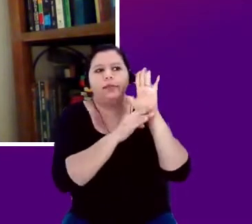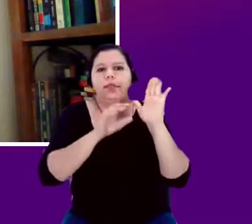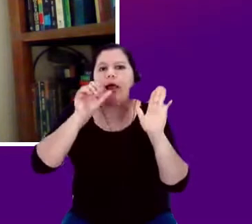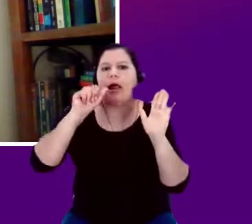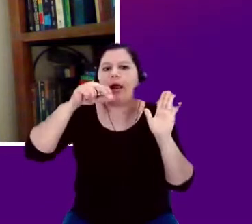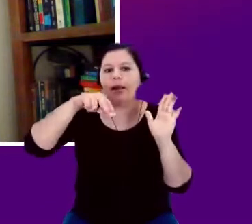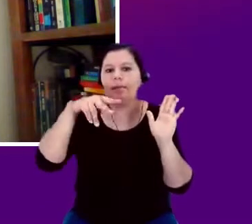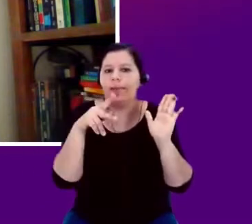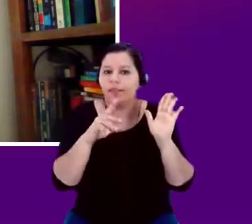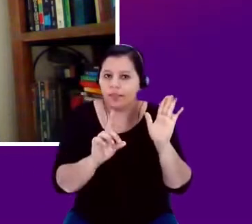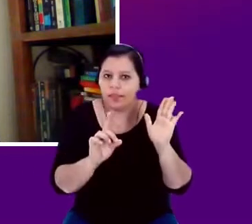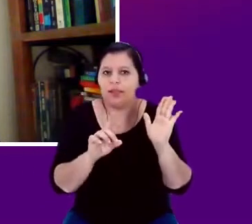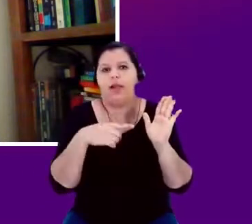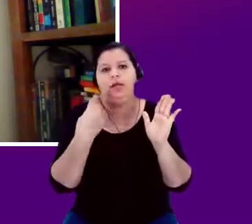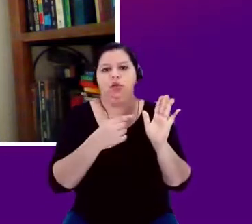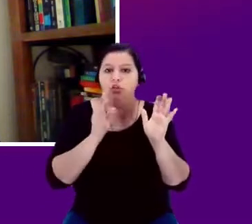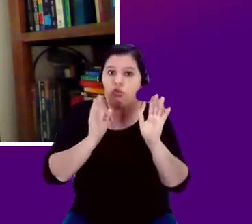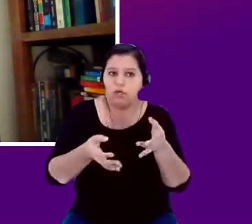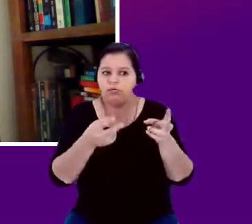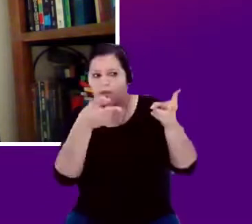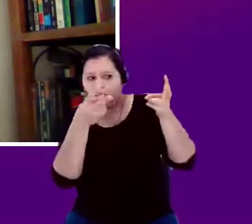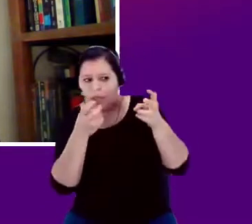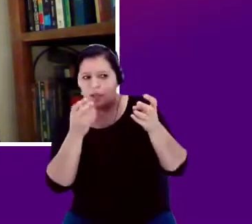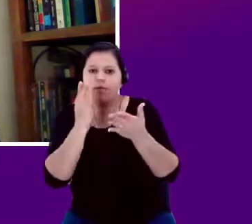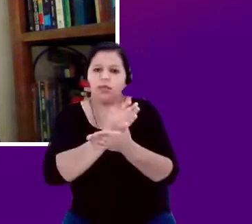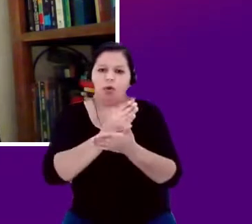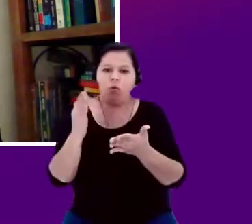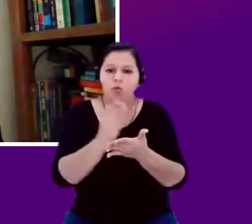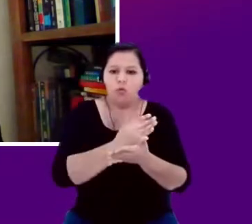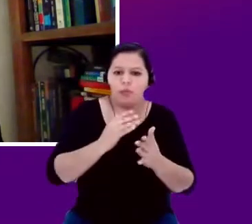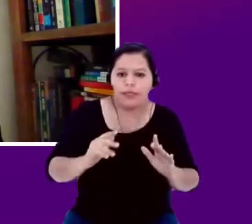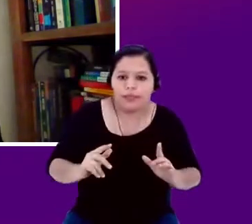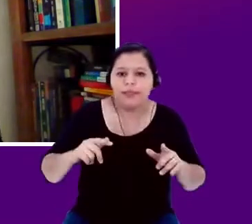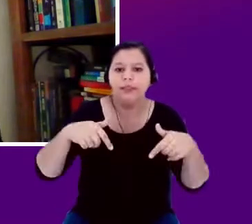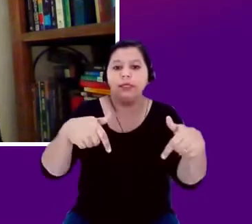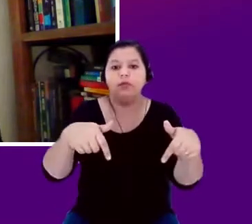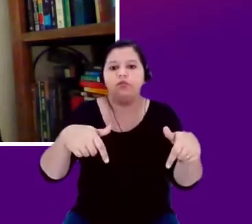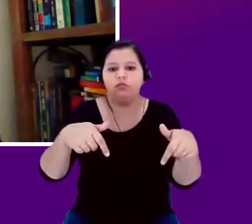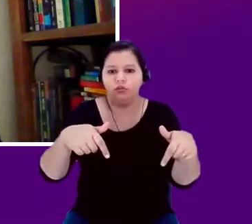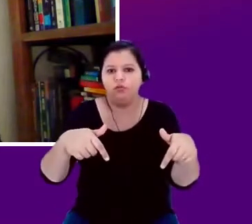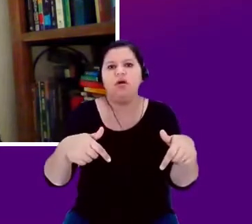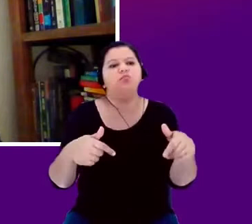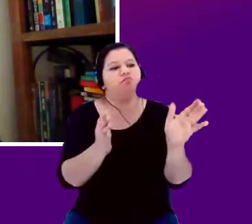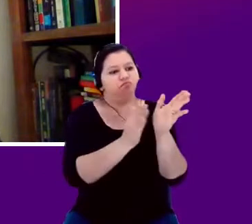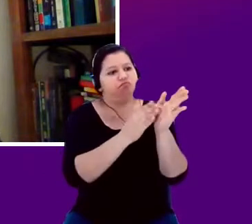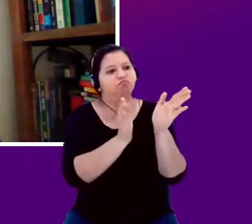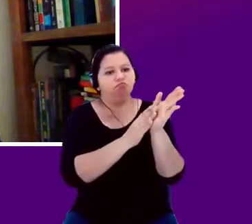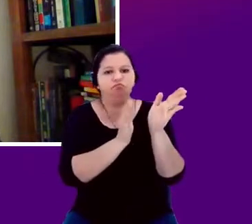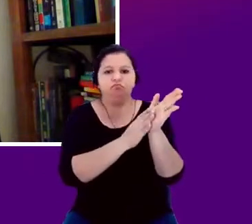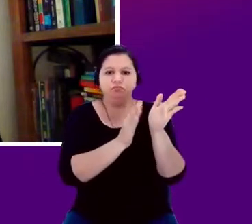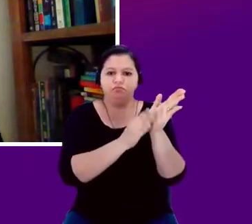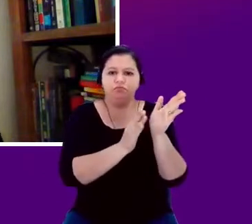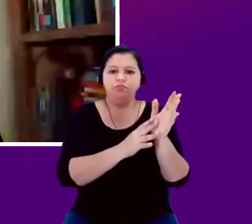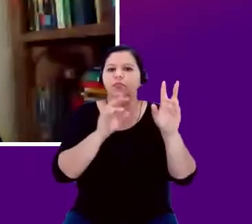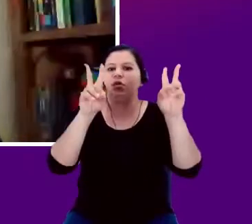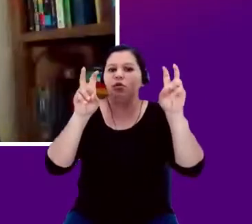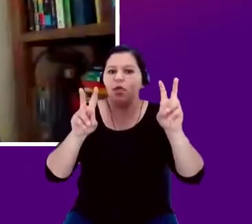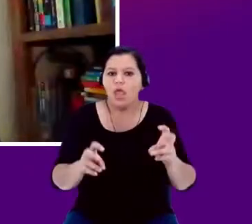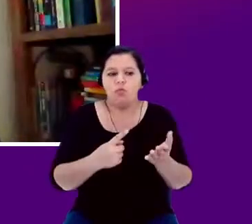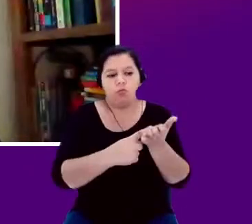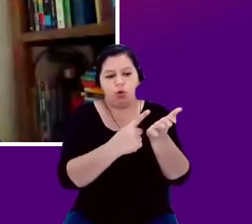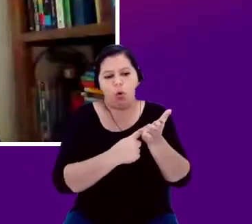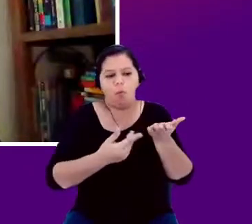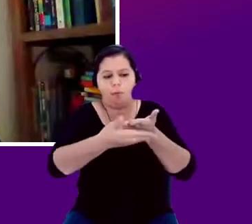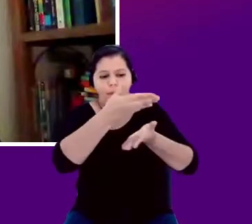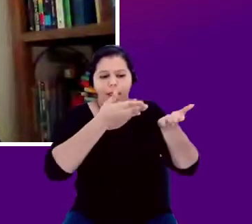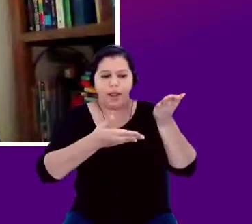gente já observa que há algumas iniciativas assim, muito louváveis de termos de cooperação. A gente observou com